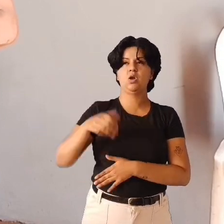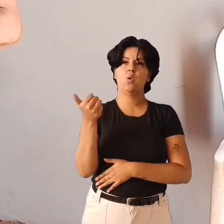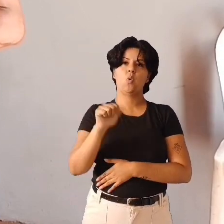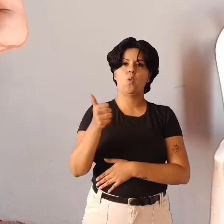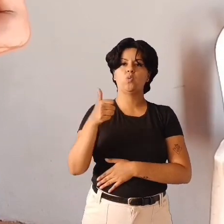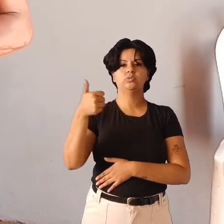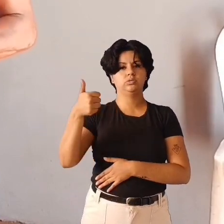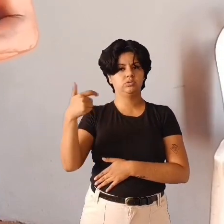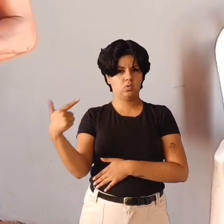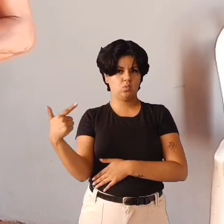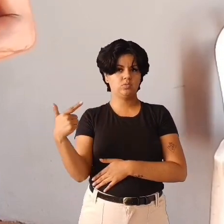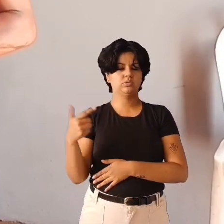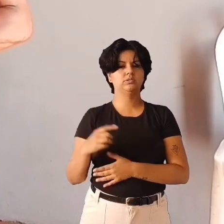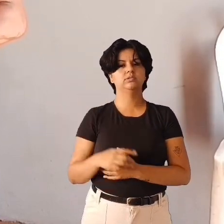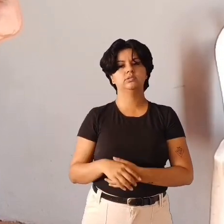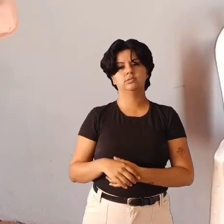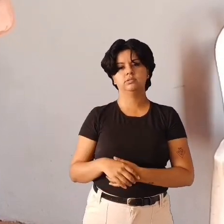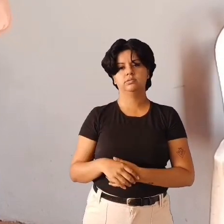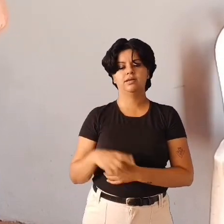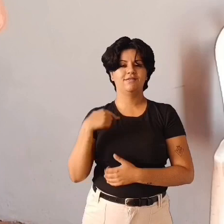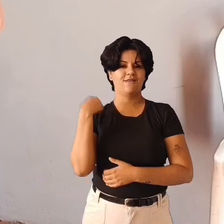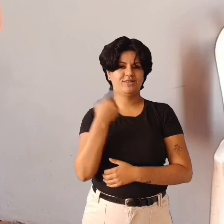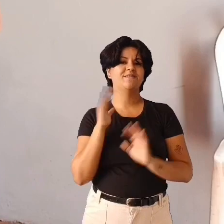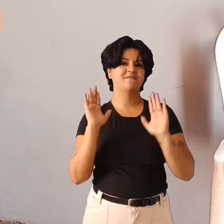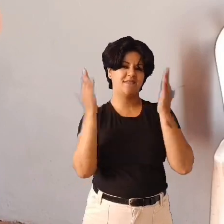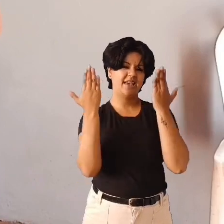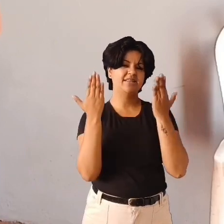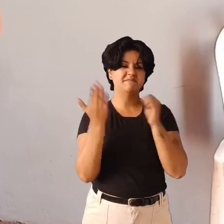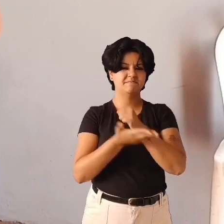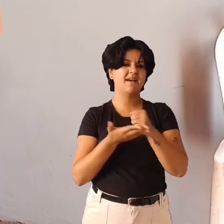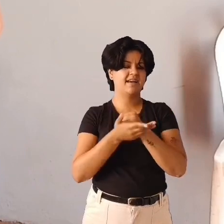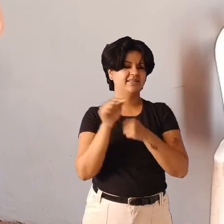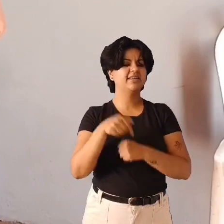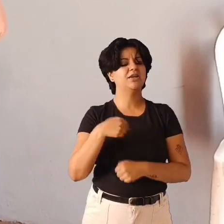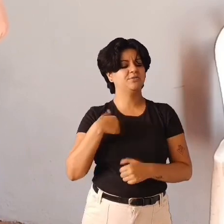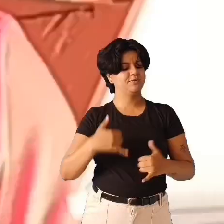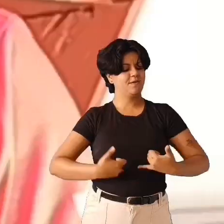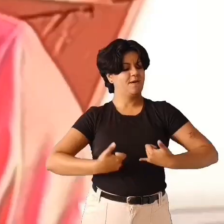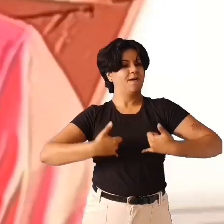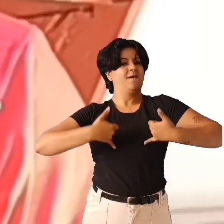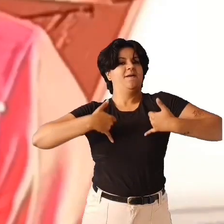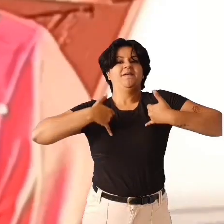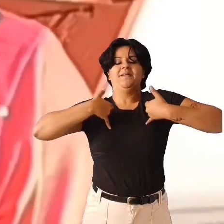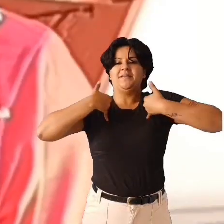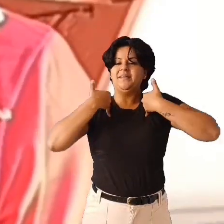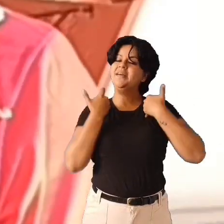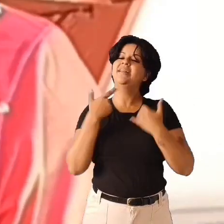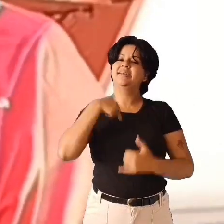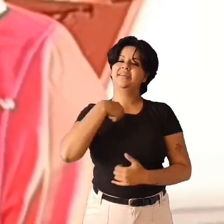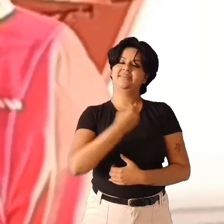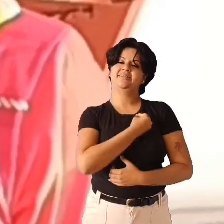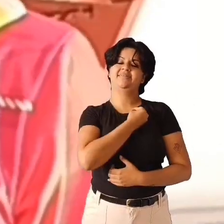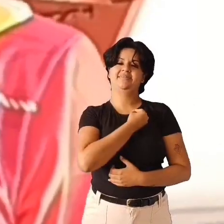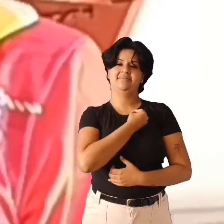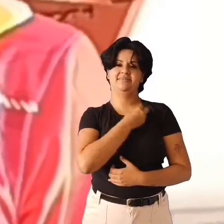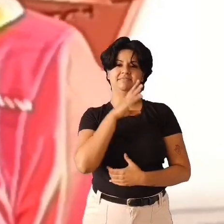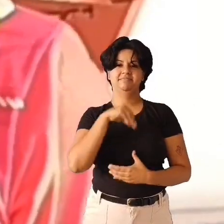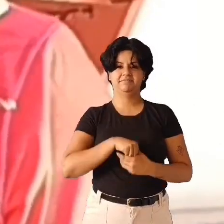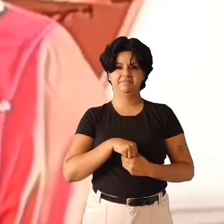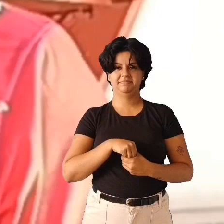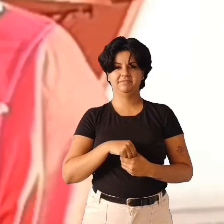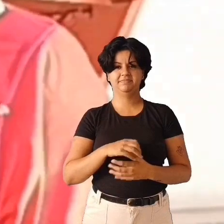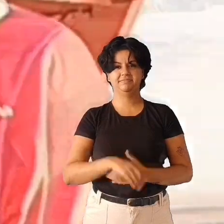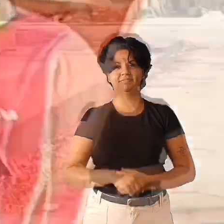o Batuque no dia 11 e 12, que é a nossas festas tradicionais, as festas em qual eu tenho orgulho de dizer que eu faço